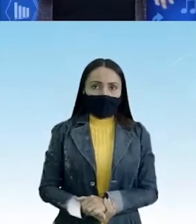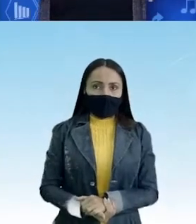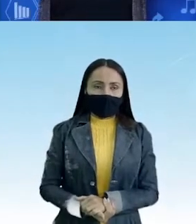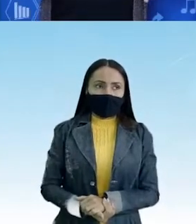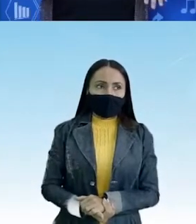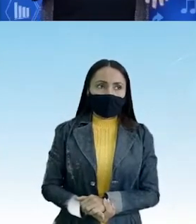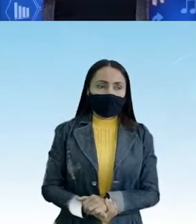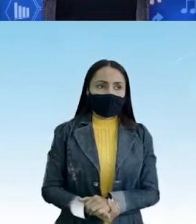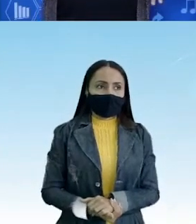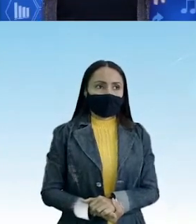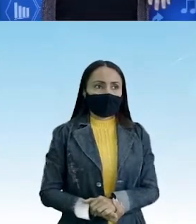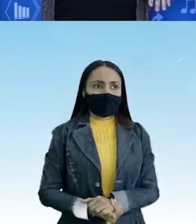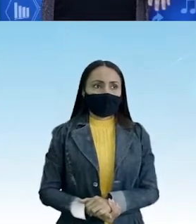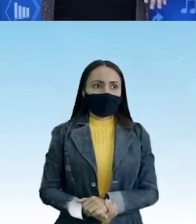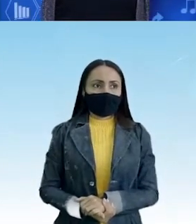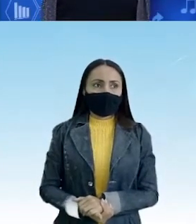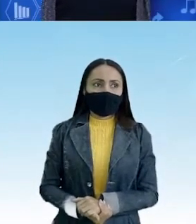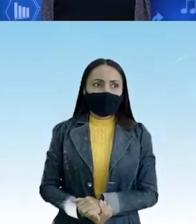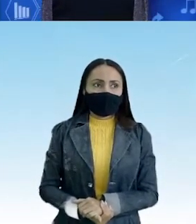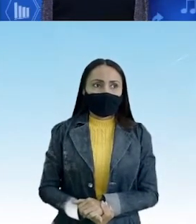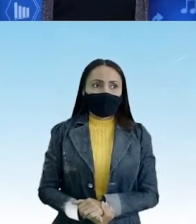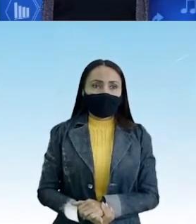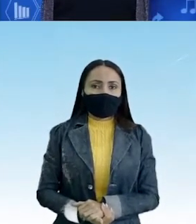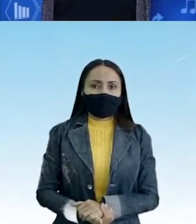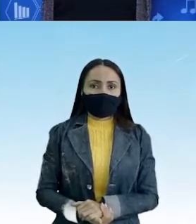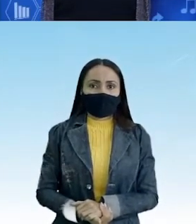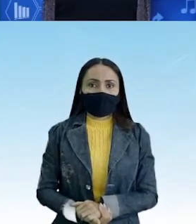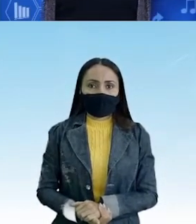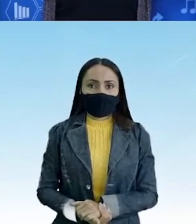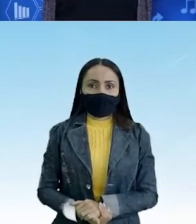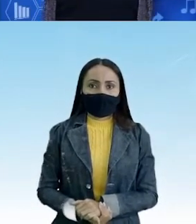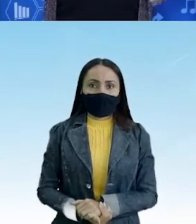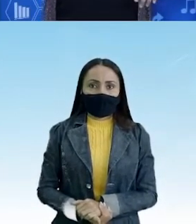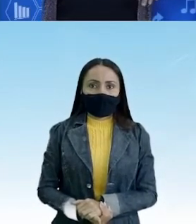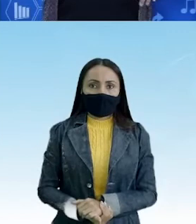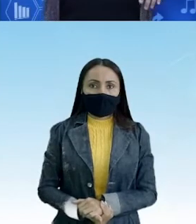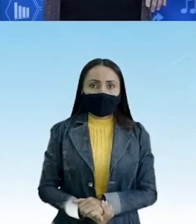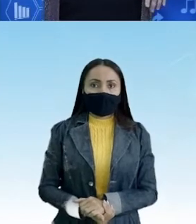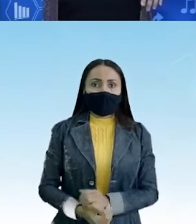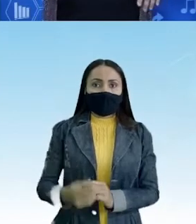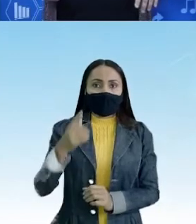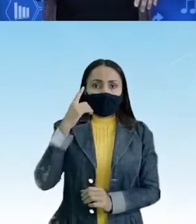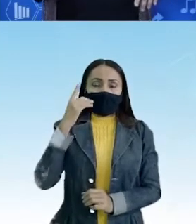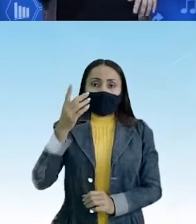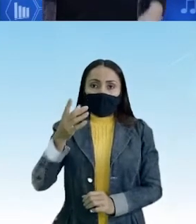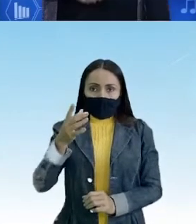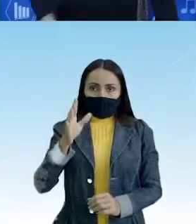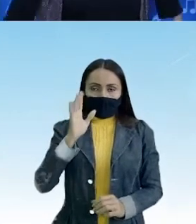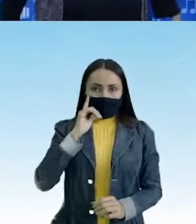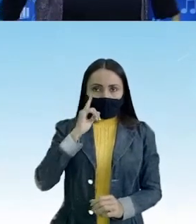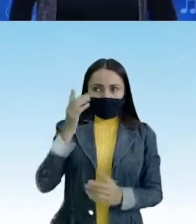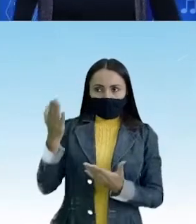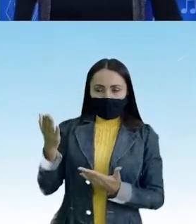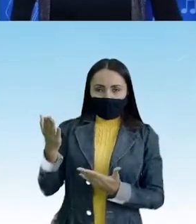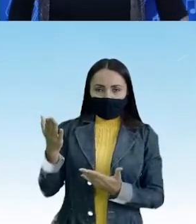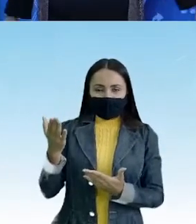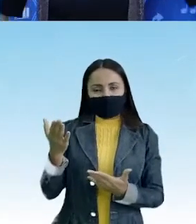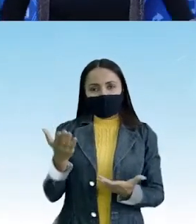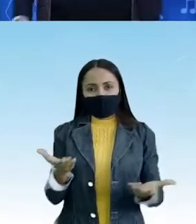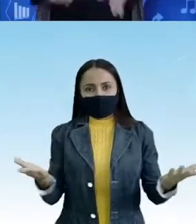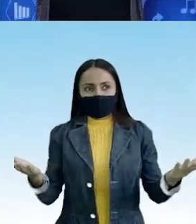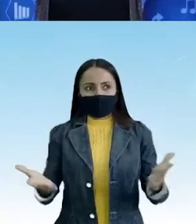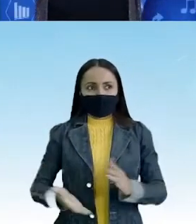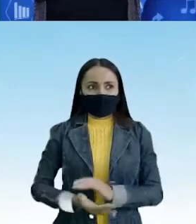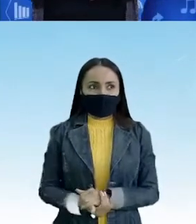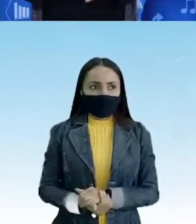ali em cima. Ai, meu Deus do céu. Nessa hora, camarão ali. Meninos da técnica, para ali, coisa linda. Enfim.